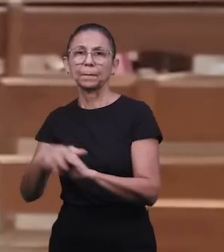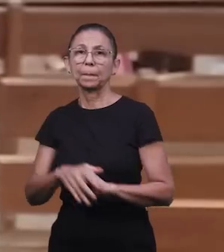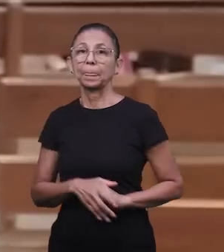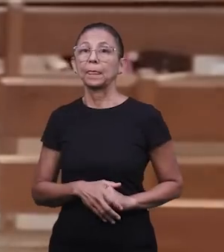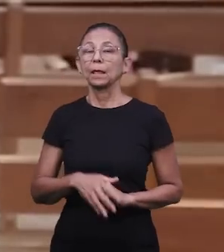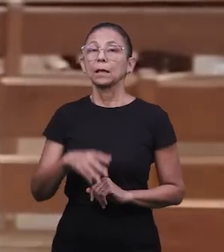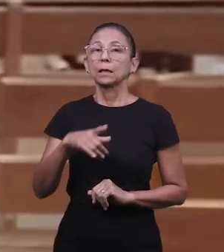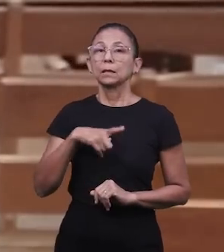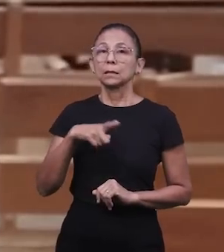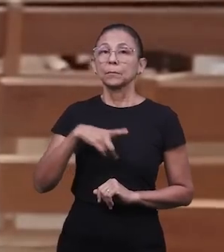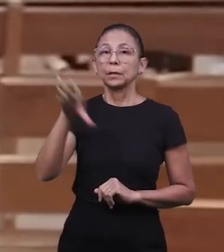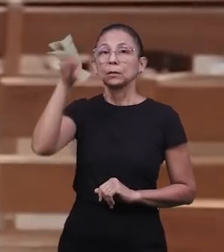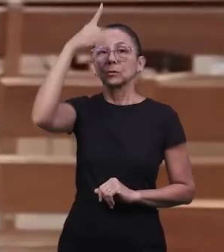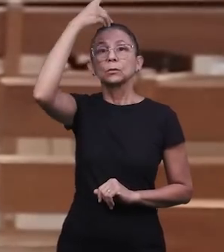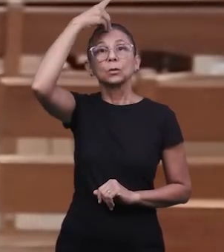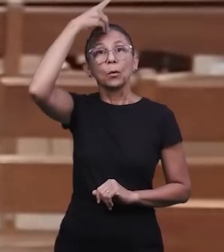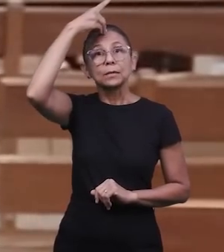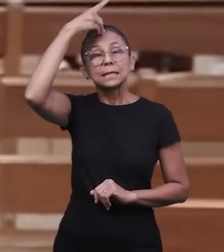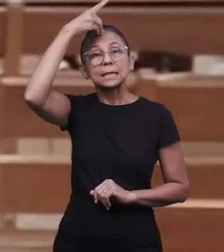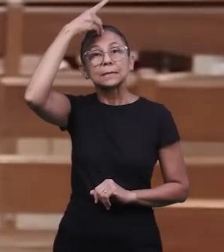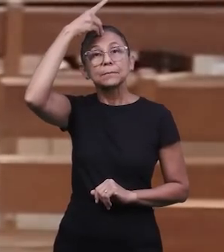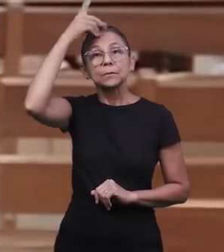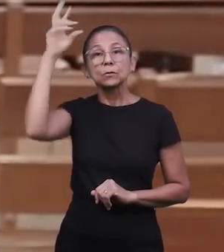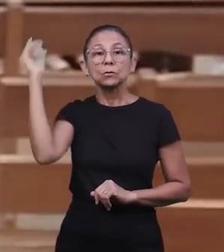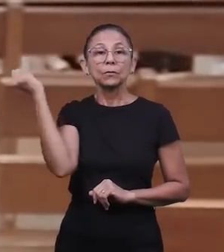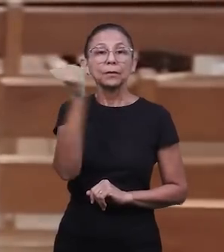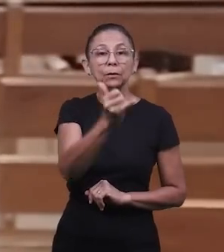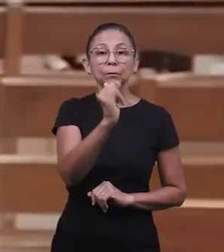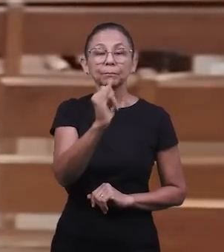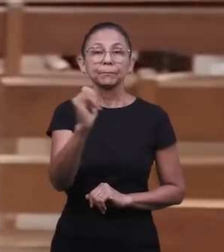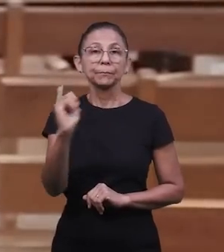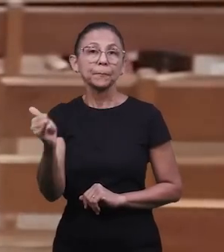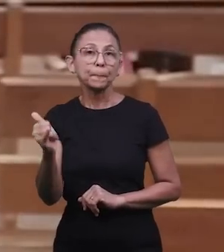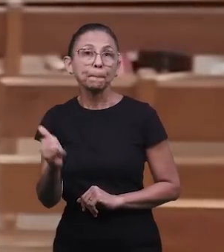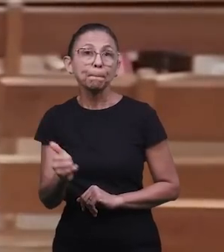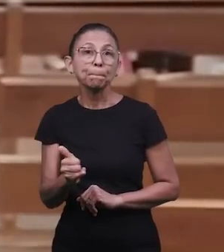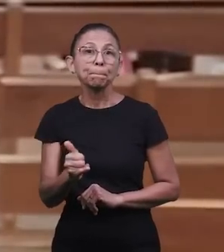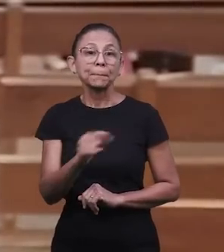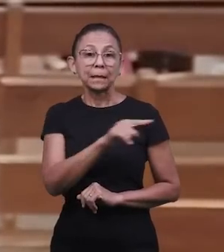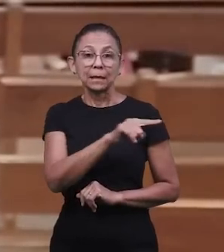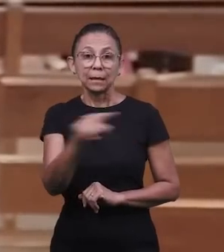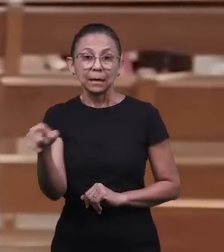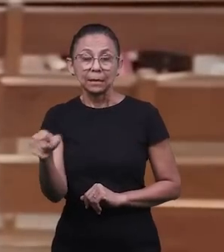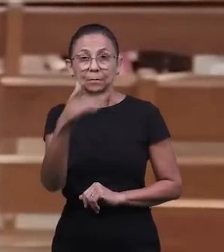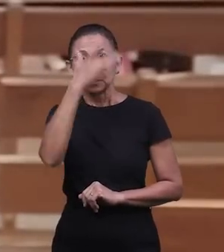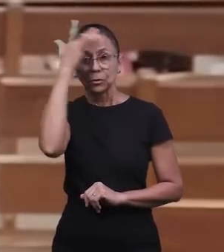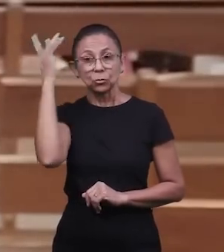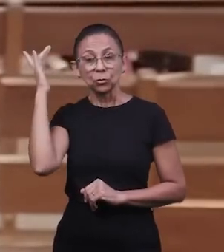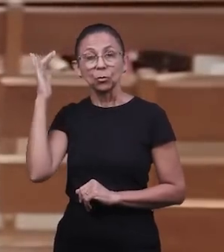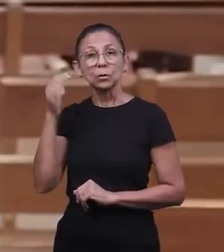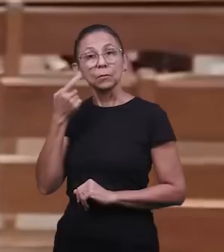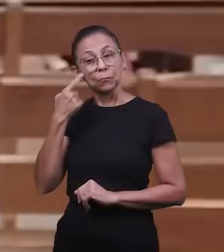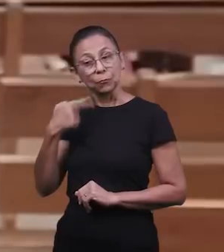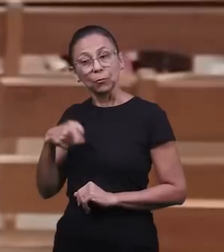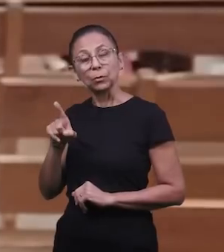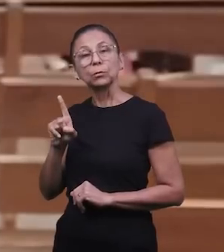dessas pessoas, e muitas das pessoas que foram convidadas estiveram neste culto especial. E novamente o Senhor falou com